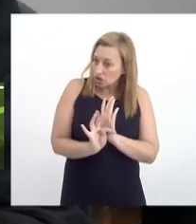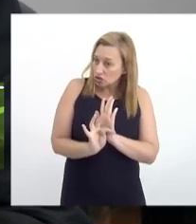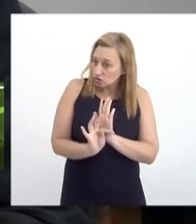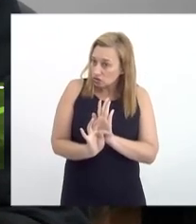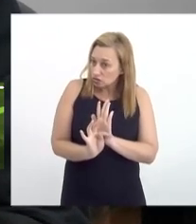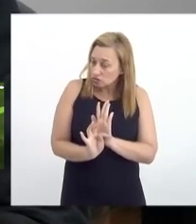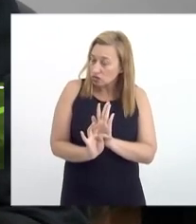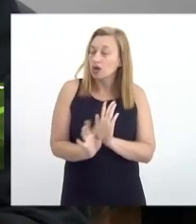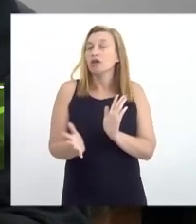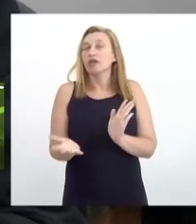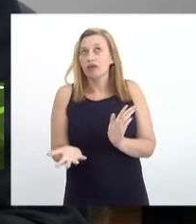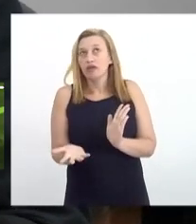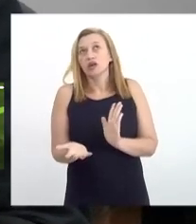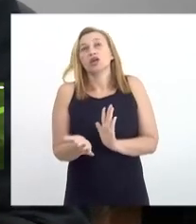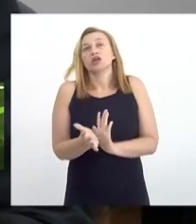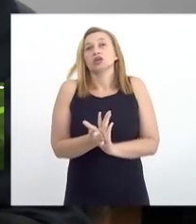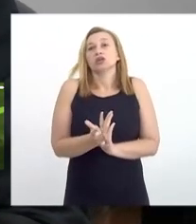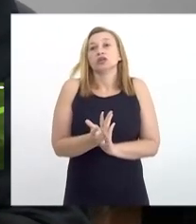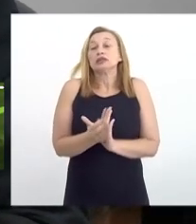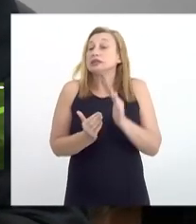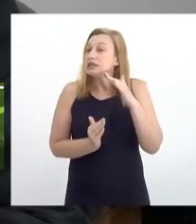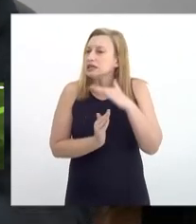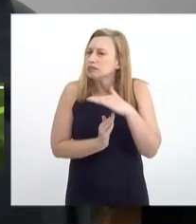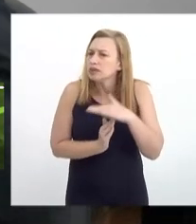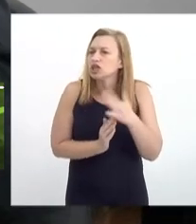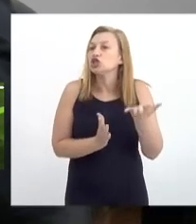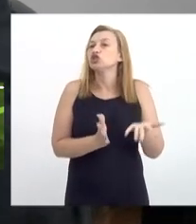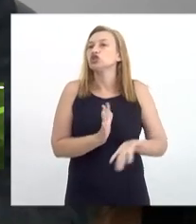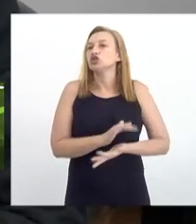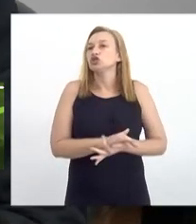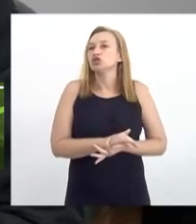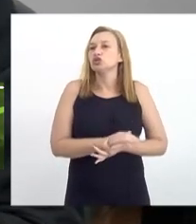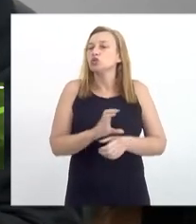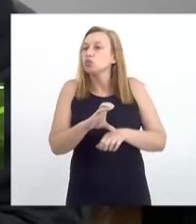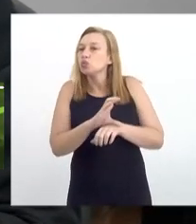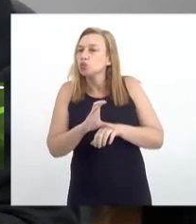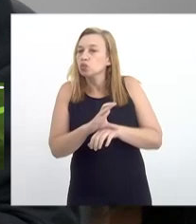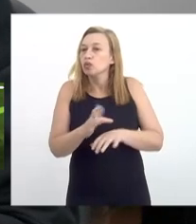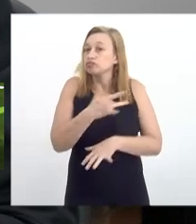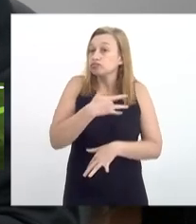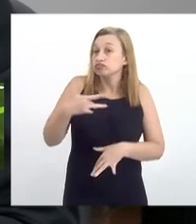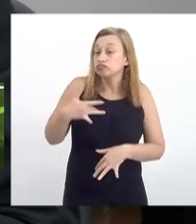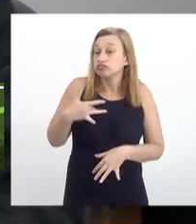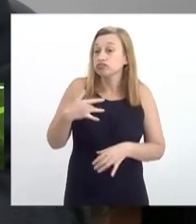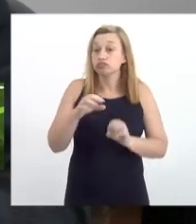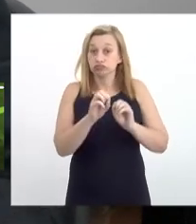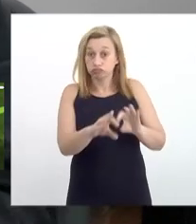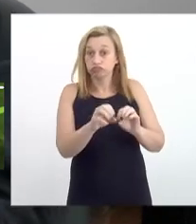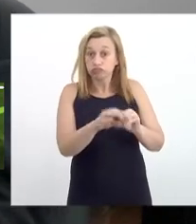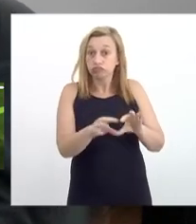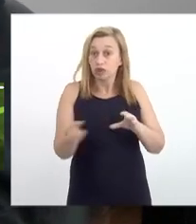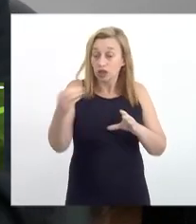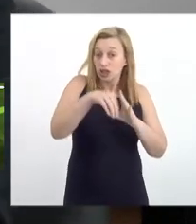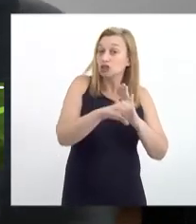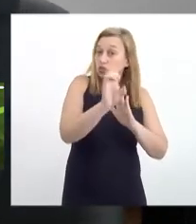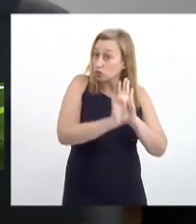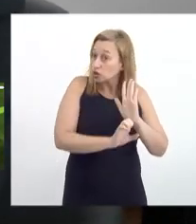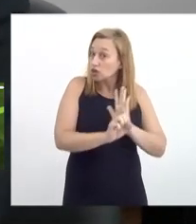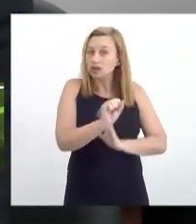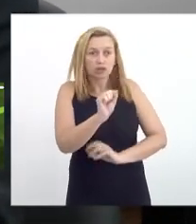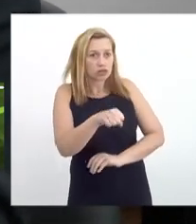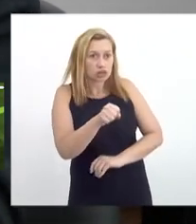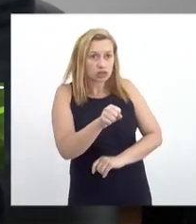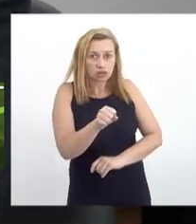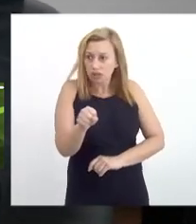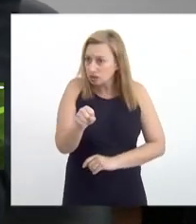os limites constitucionais da saúde e da educação. Isso vai constar no texto, isso tem que